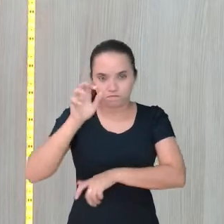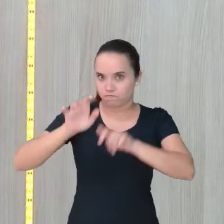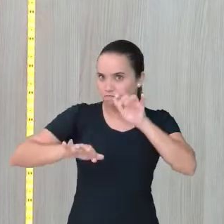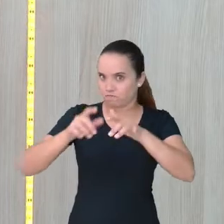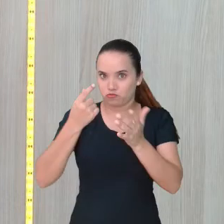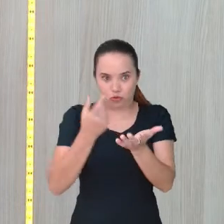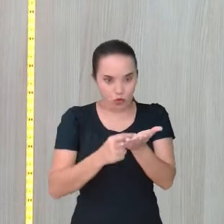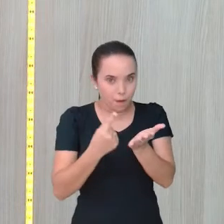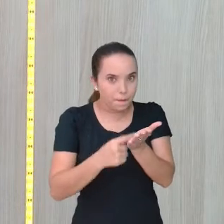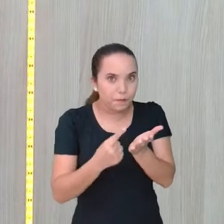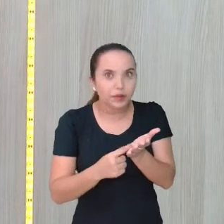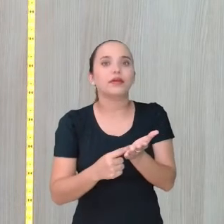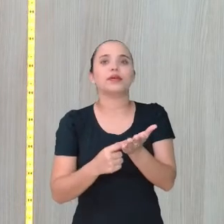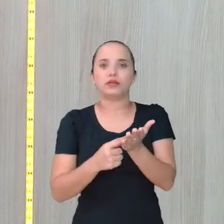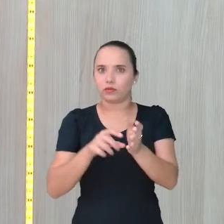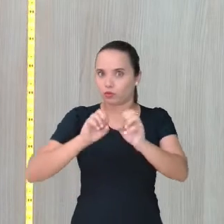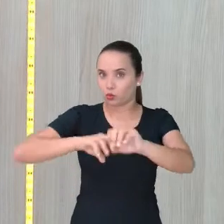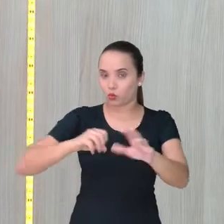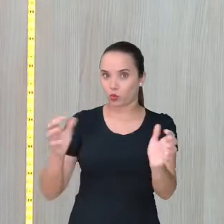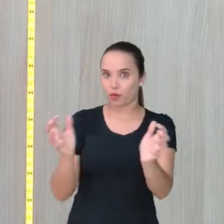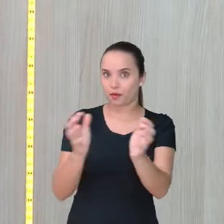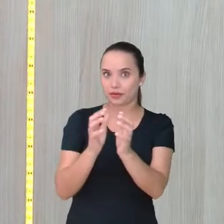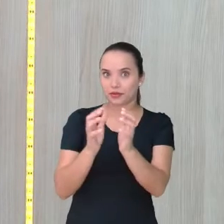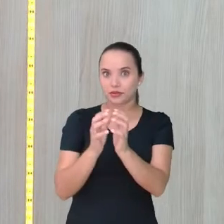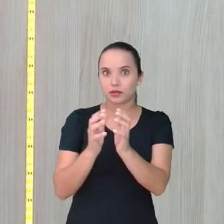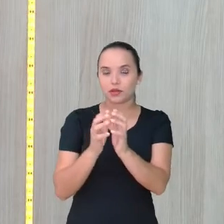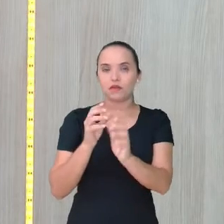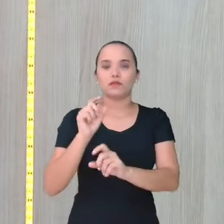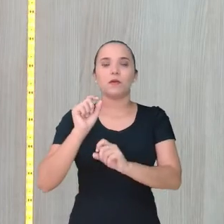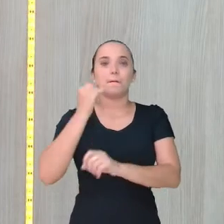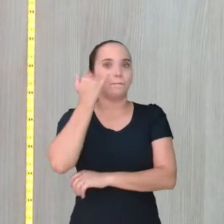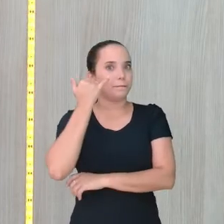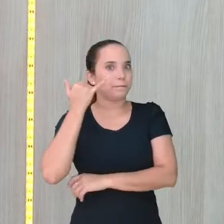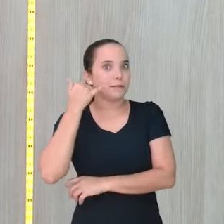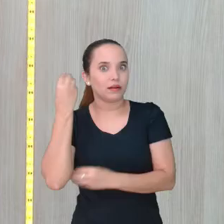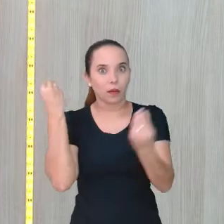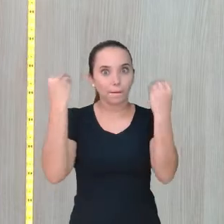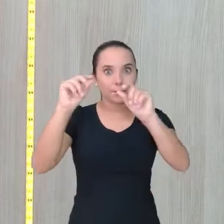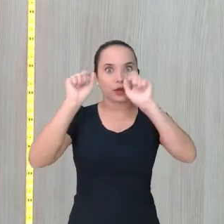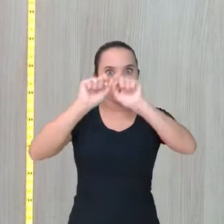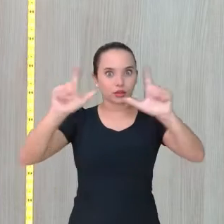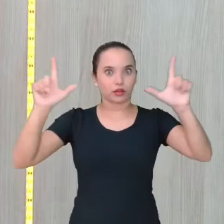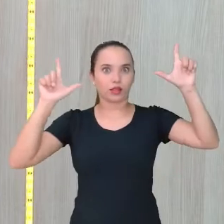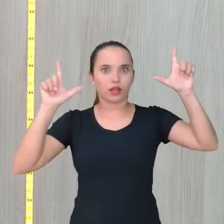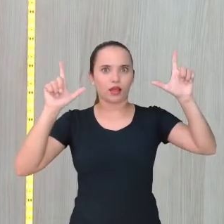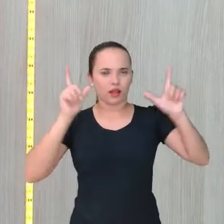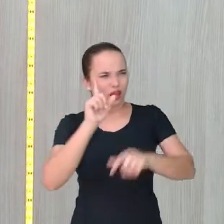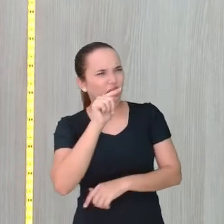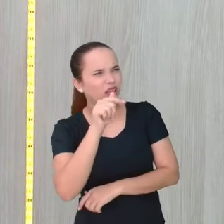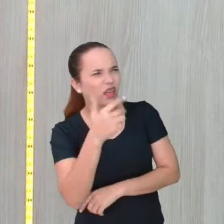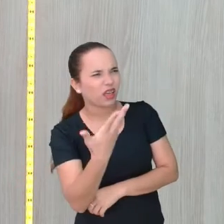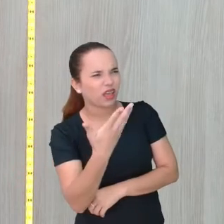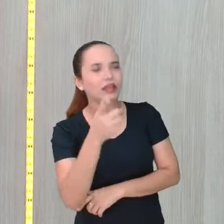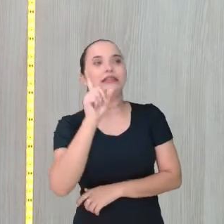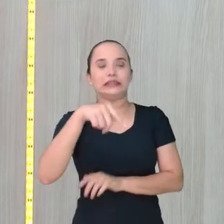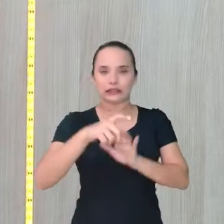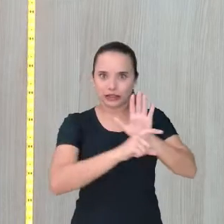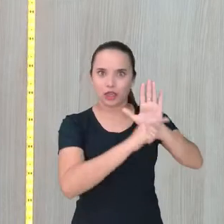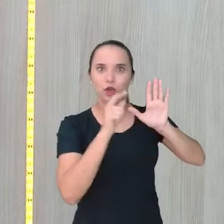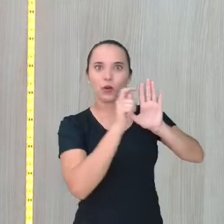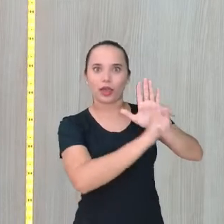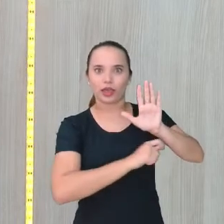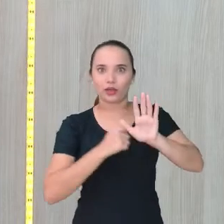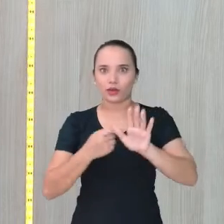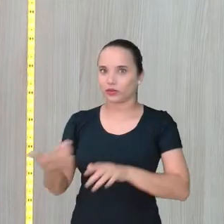o aplicativo, né, do Educa Recife, Billy vai jogar aí na tela, né, Billy, o QR Code.